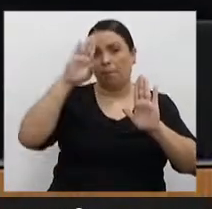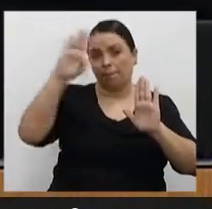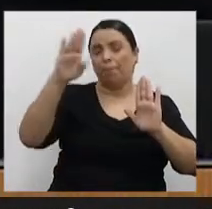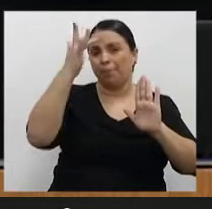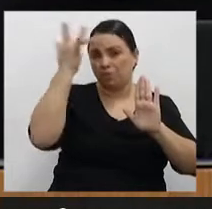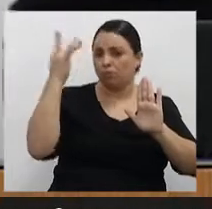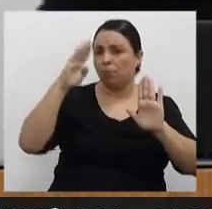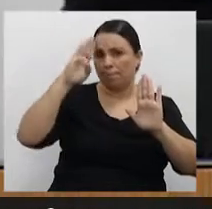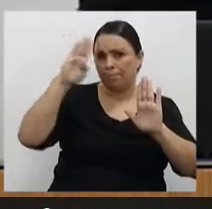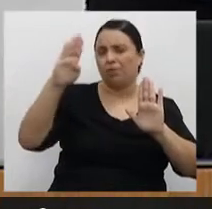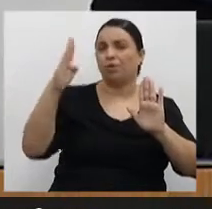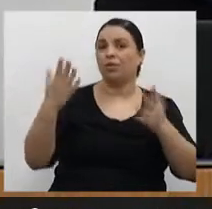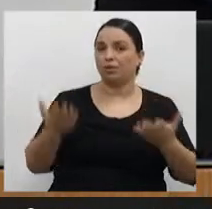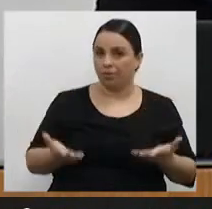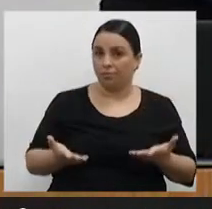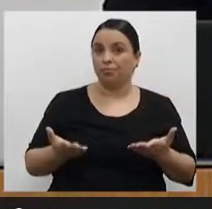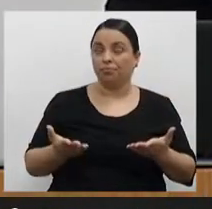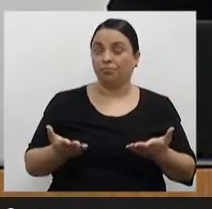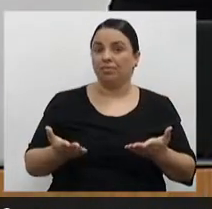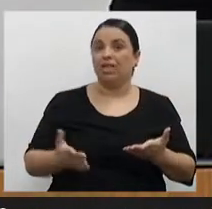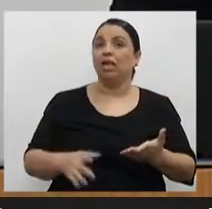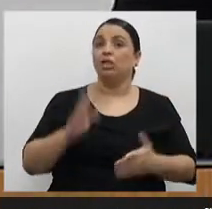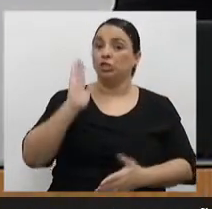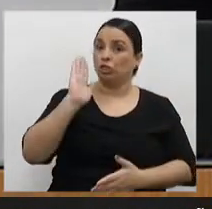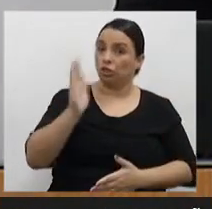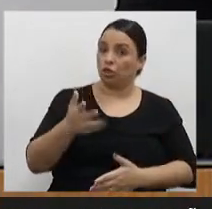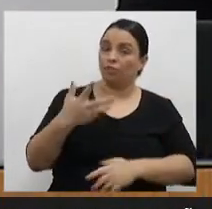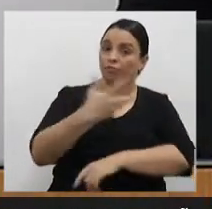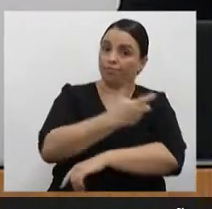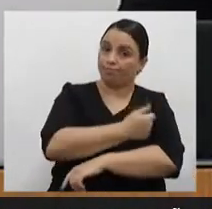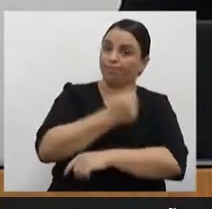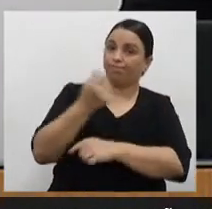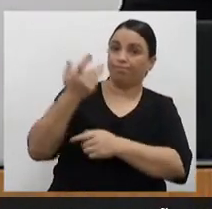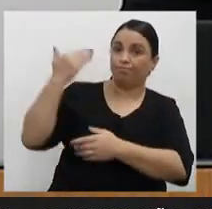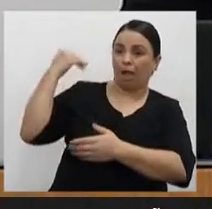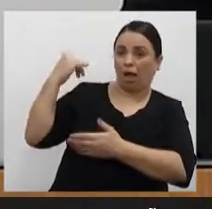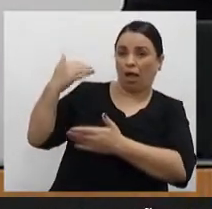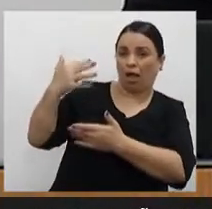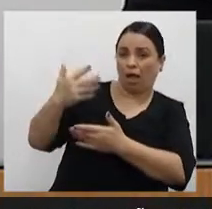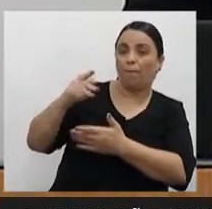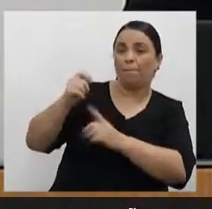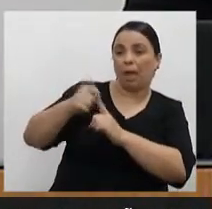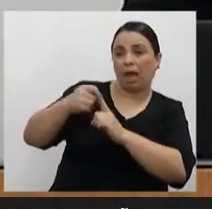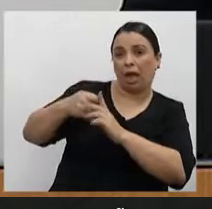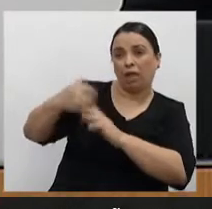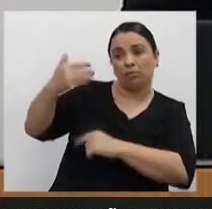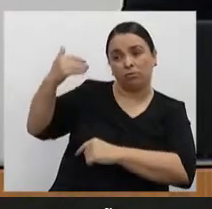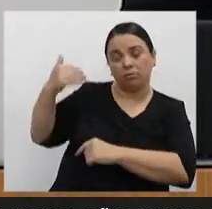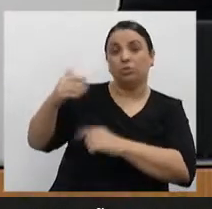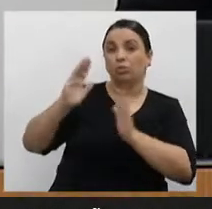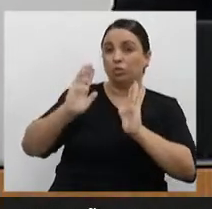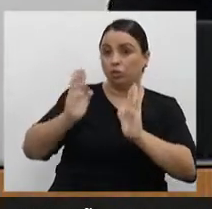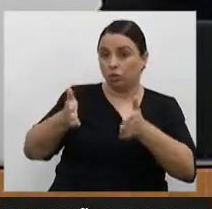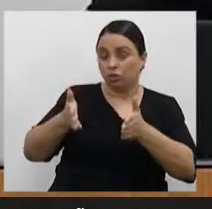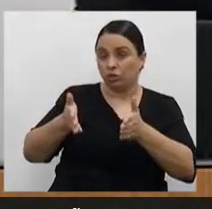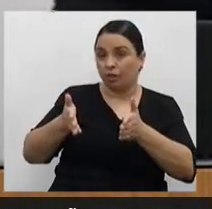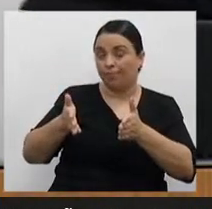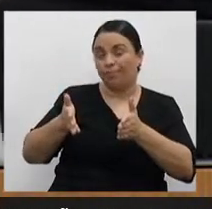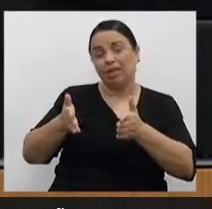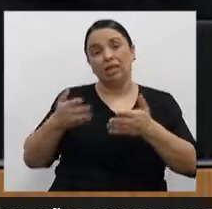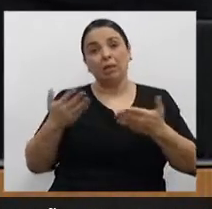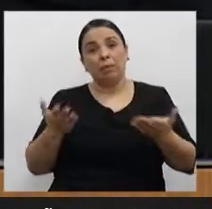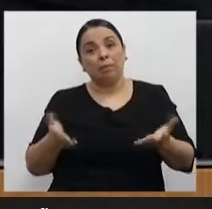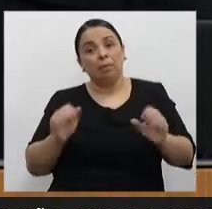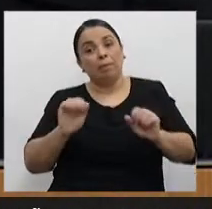tantos meses a vacinação acontecendo, né, após o período aí do início da pandemia, e até hoje